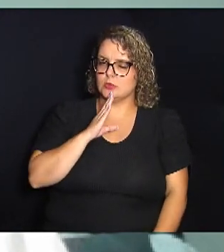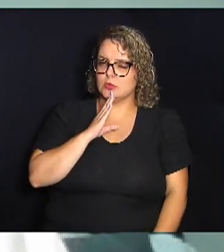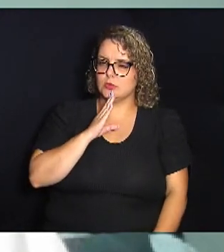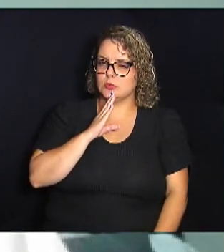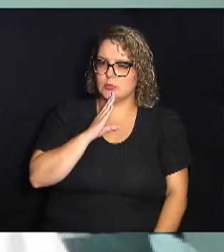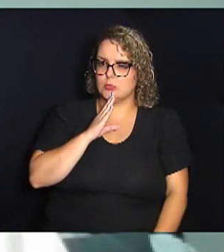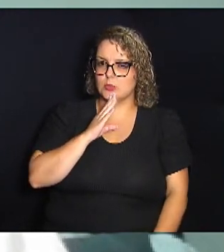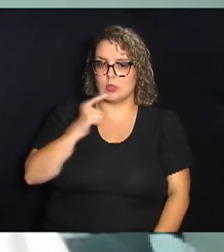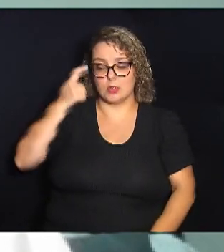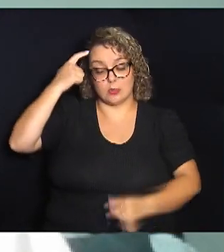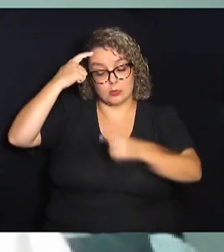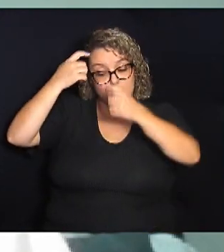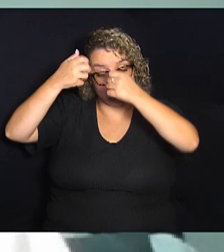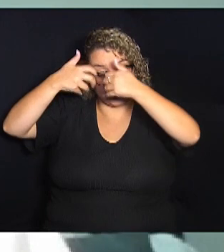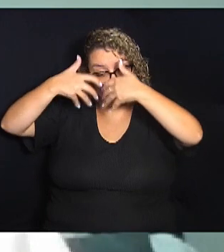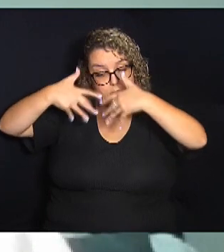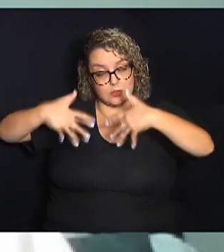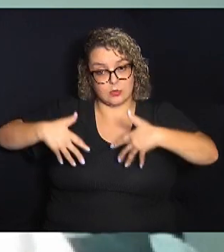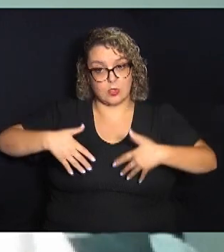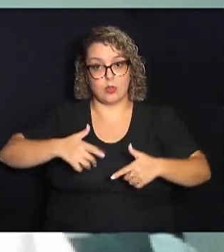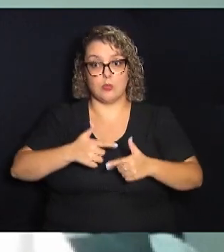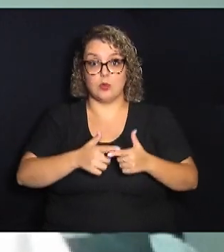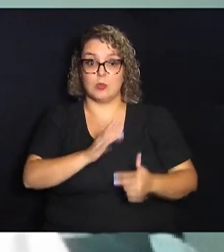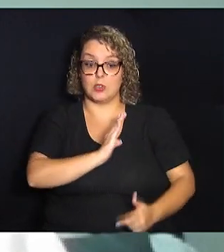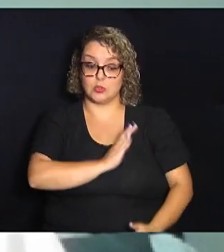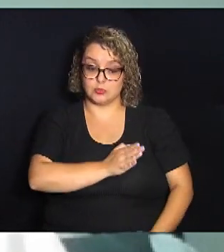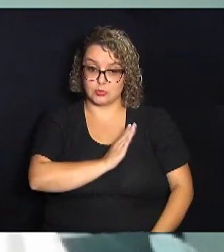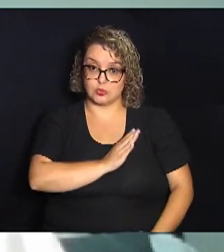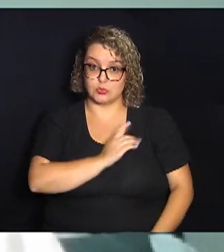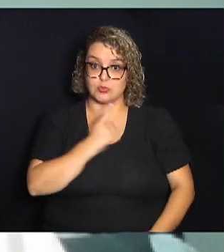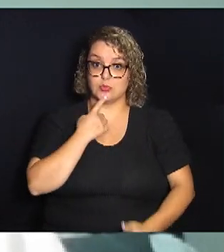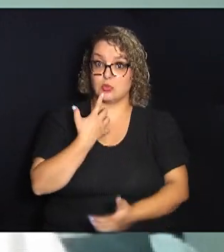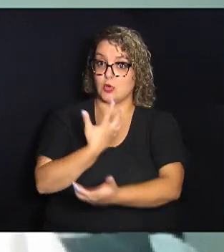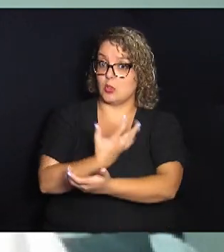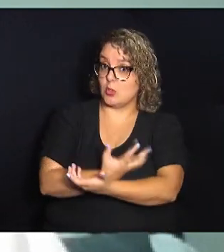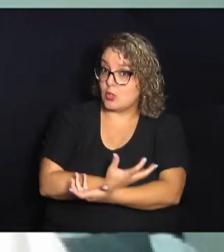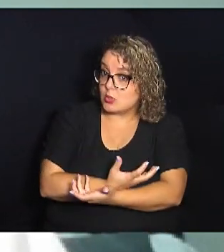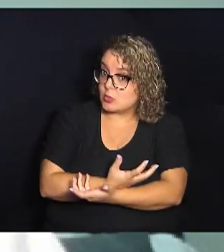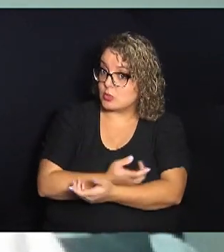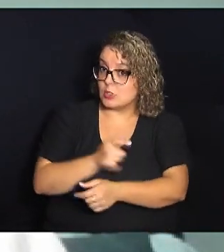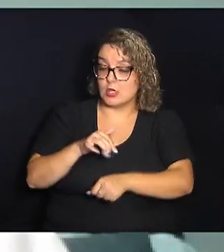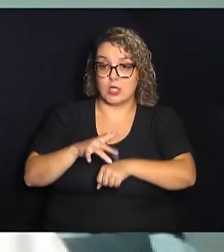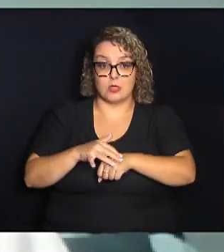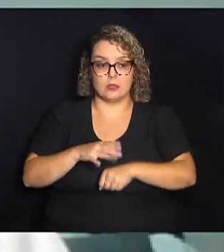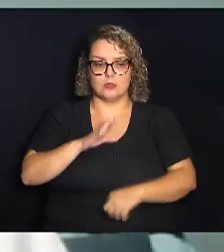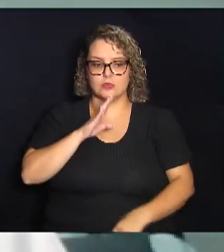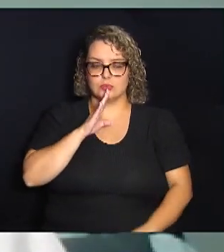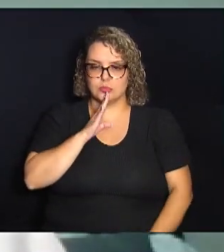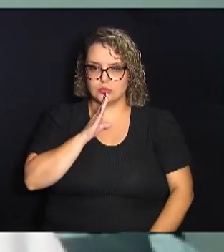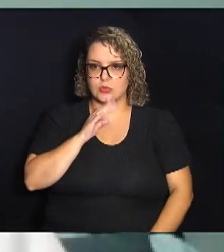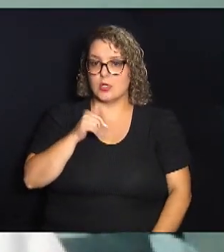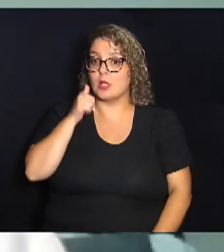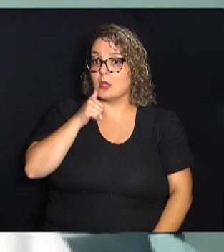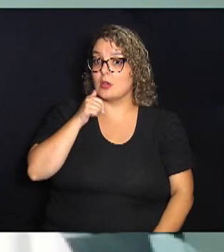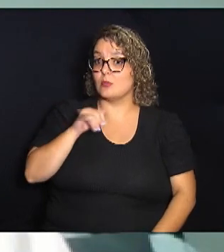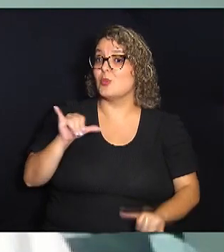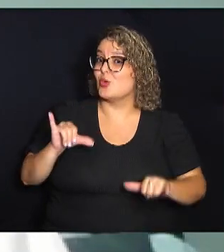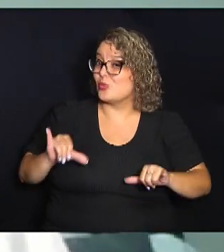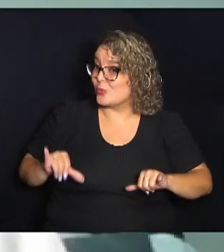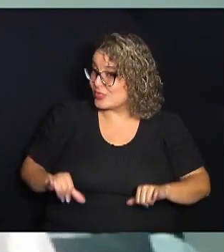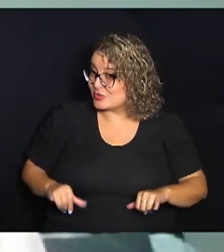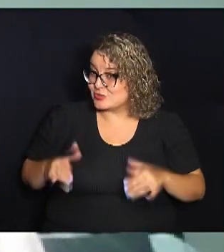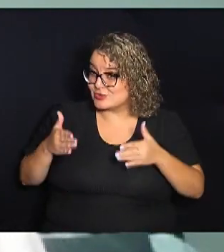sintomas neuronais, cardiovasculares, ósseos, que são doenças silenciosas que a mulher vai pagar um preço por